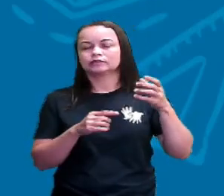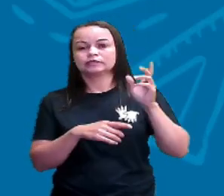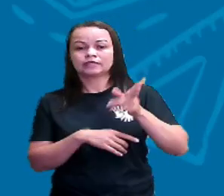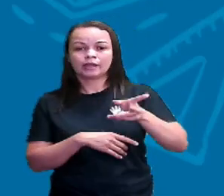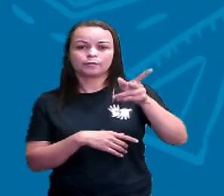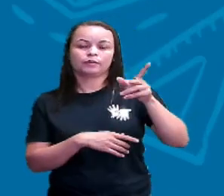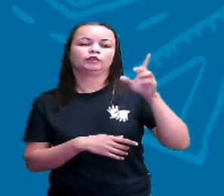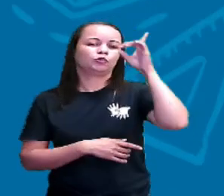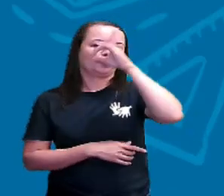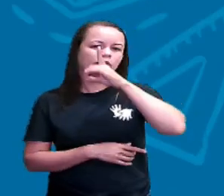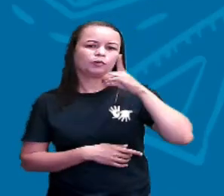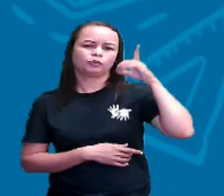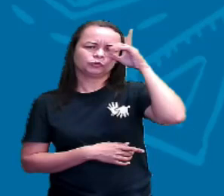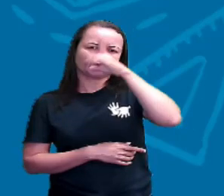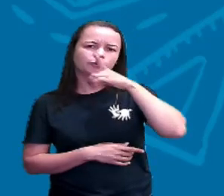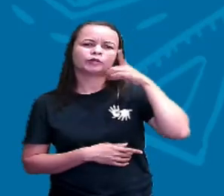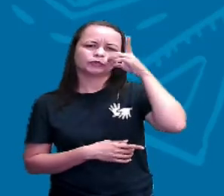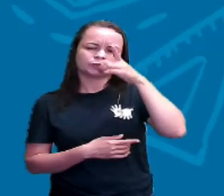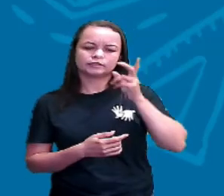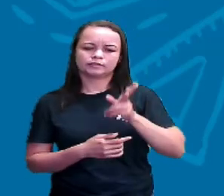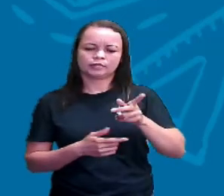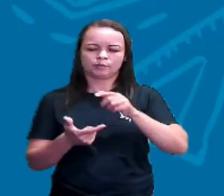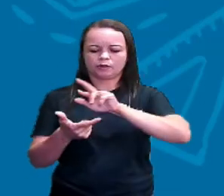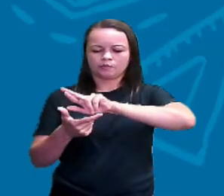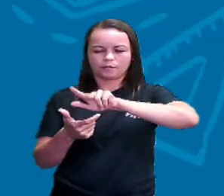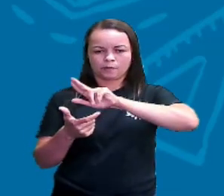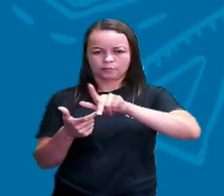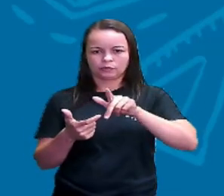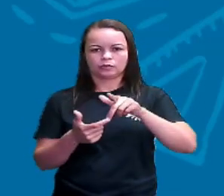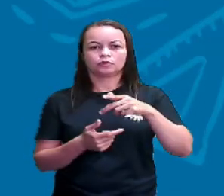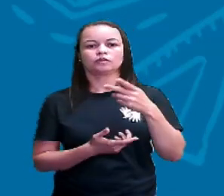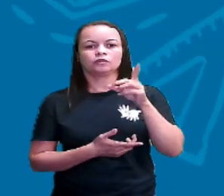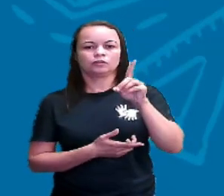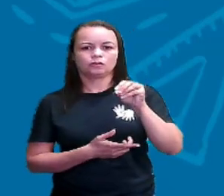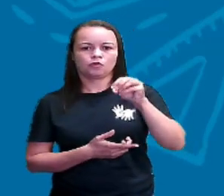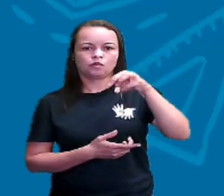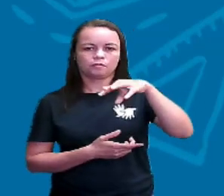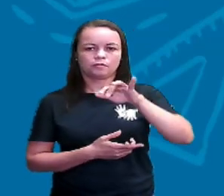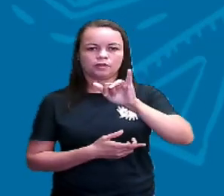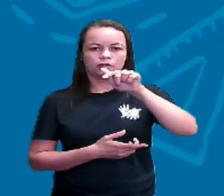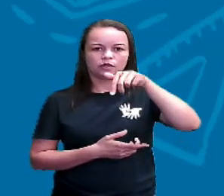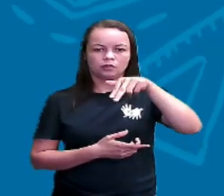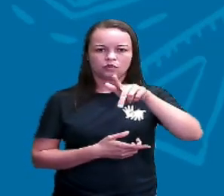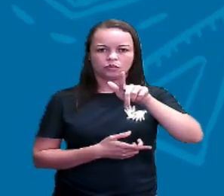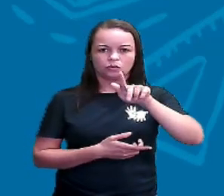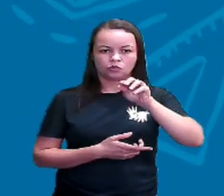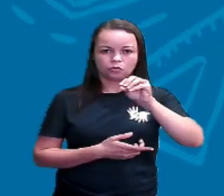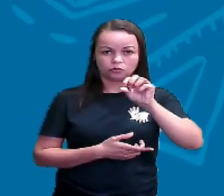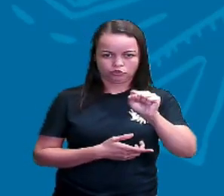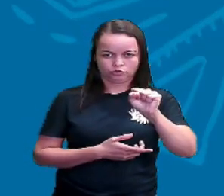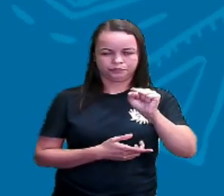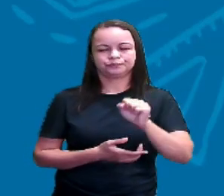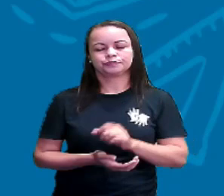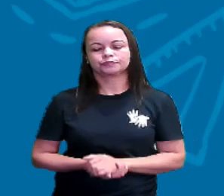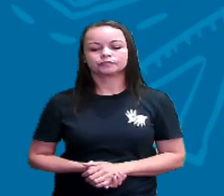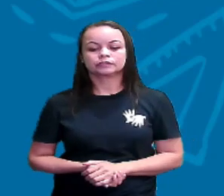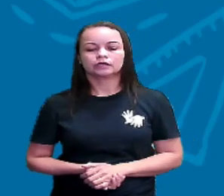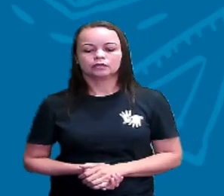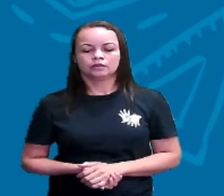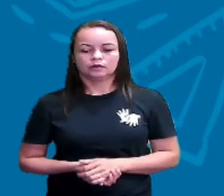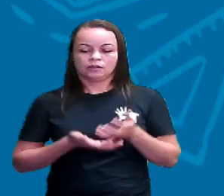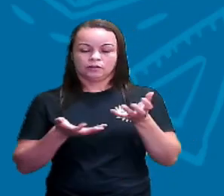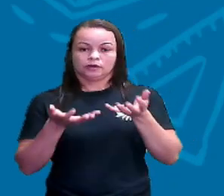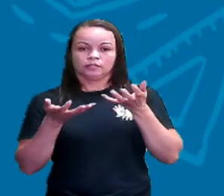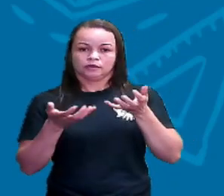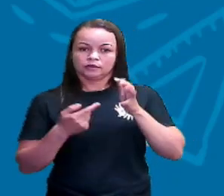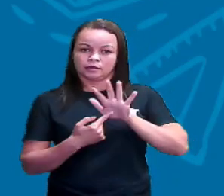eu coloco domingo no plural, tá bom? Então, como eu acabei de falar, quando a gente